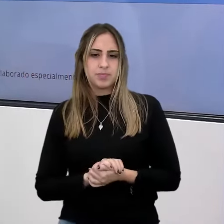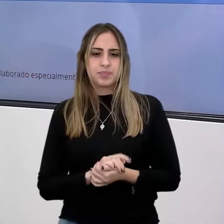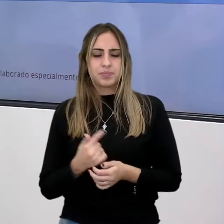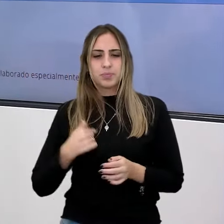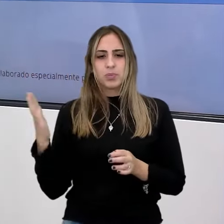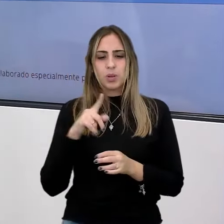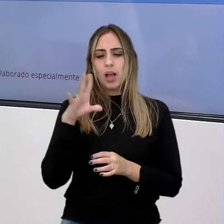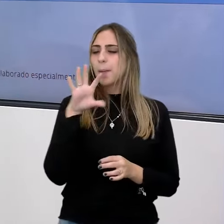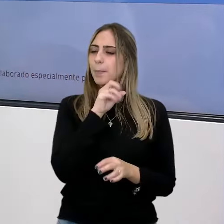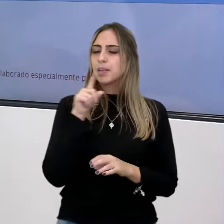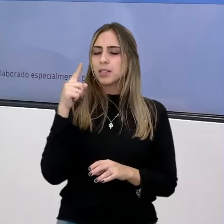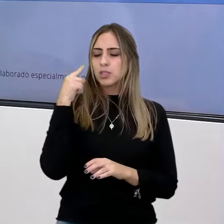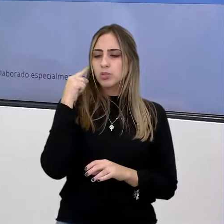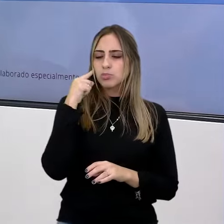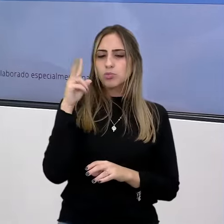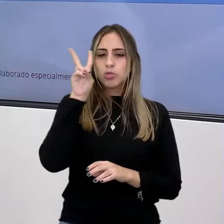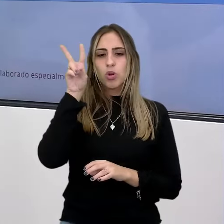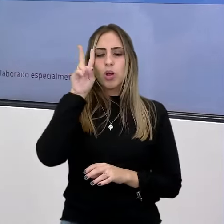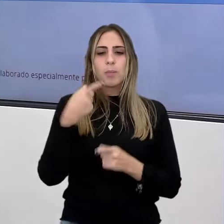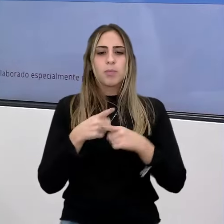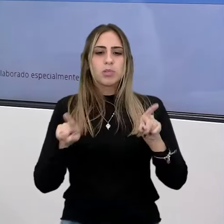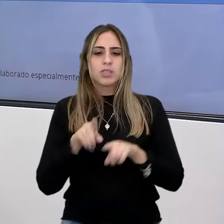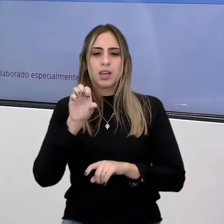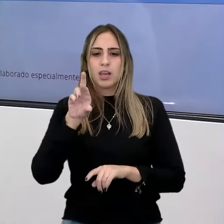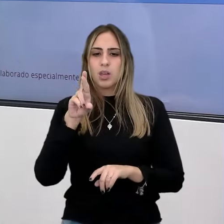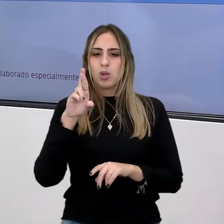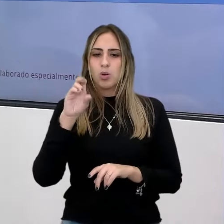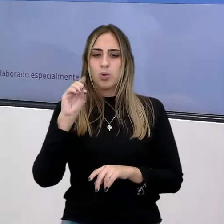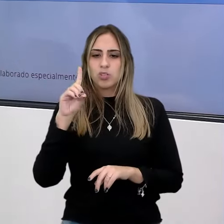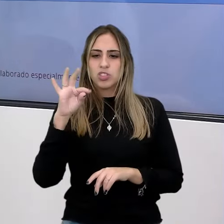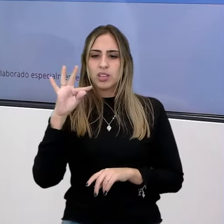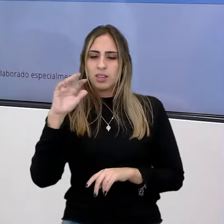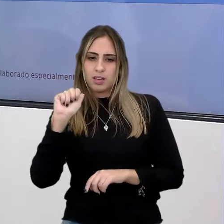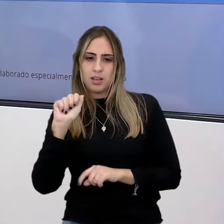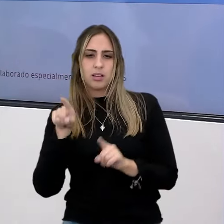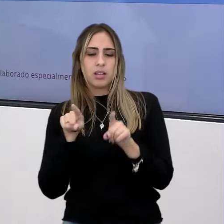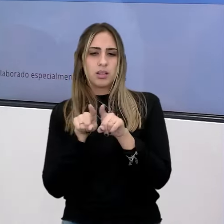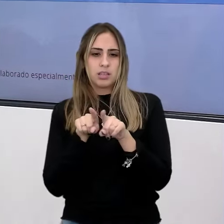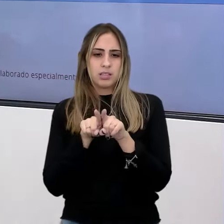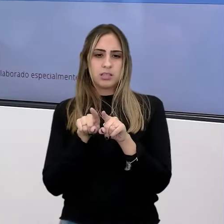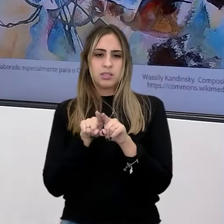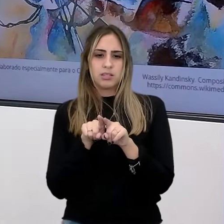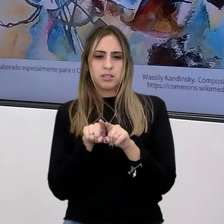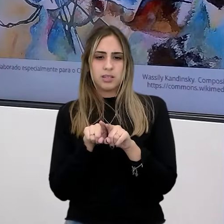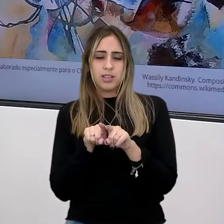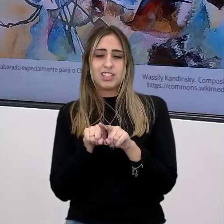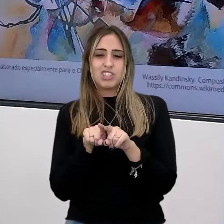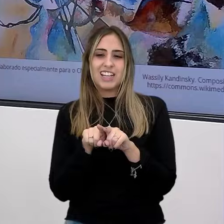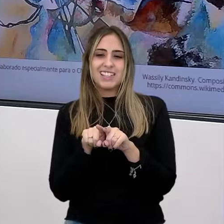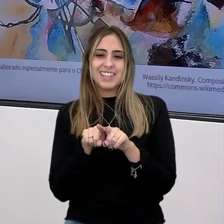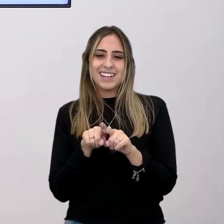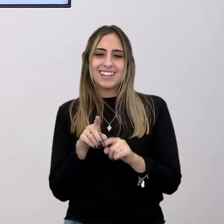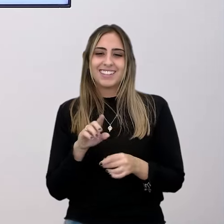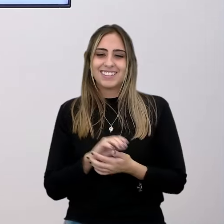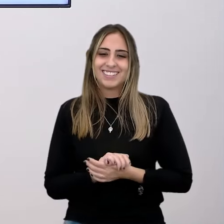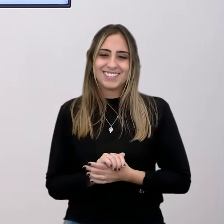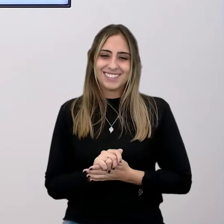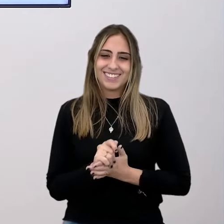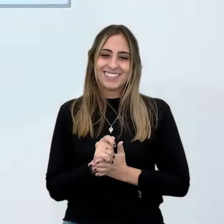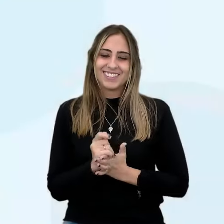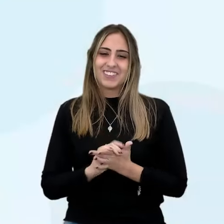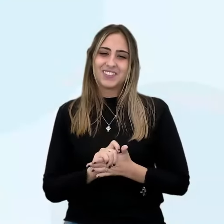trouxe aquela rabo da história da música erudita nós ouvimos schenberg e o deve-se olha só a